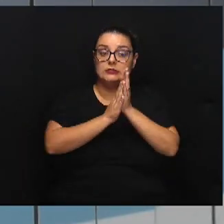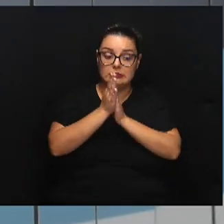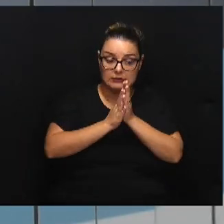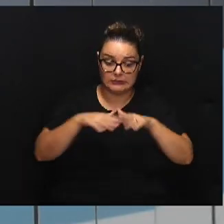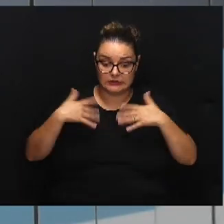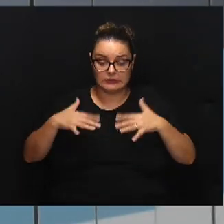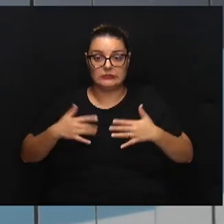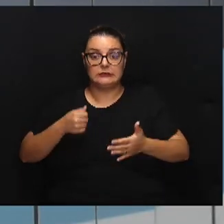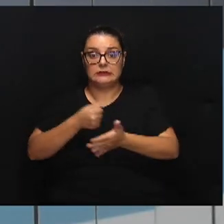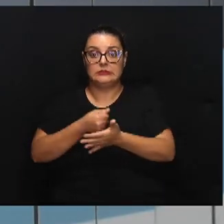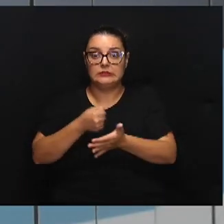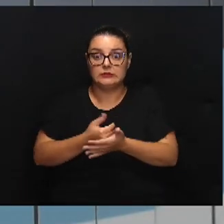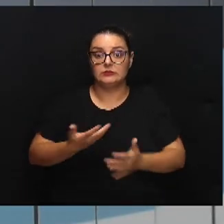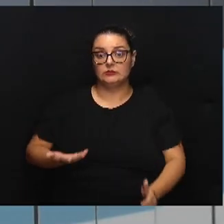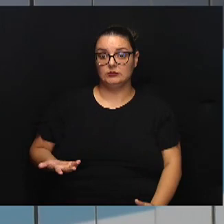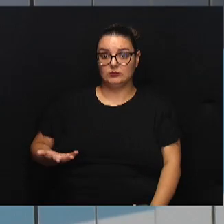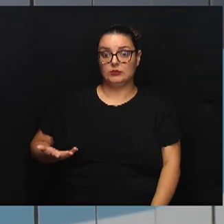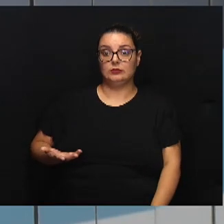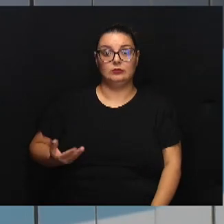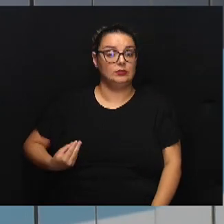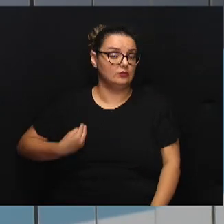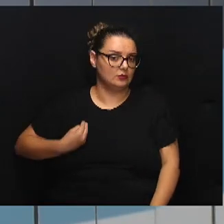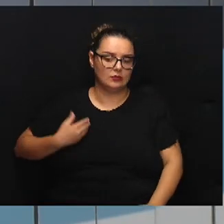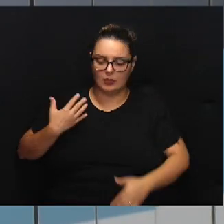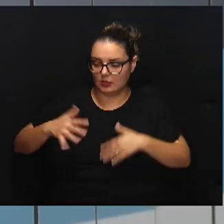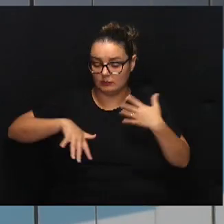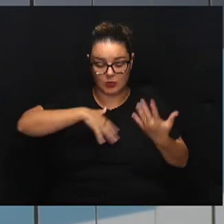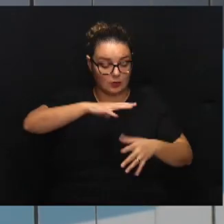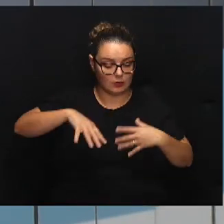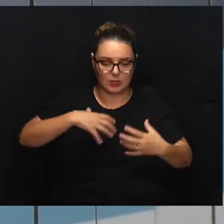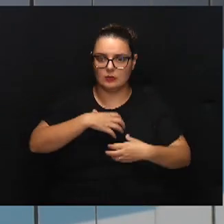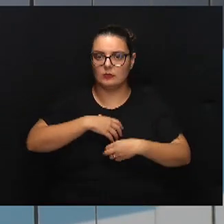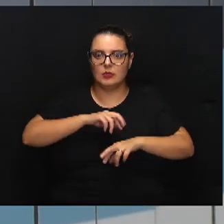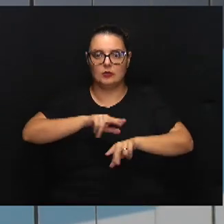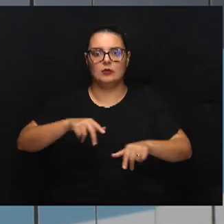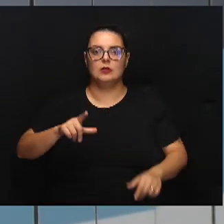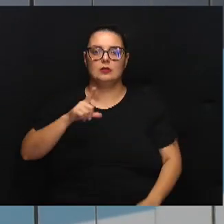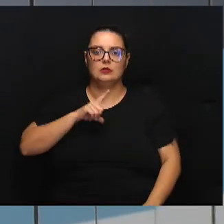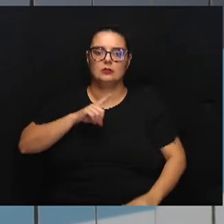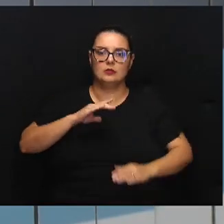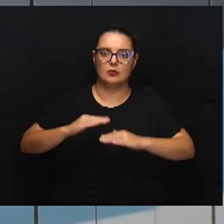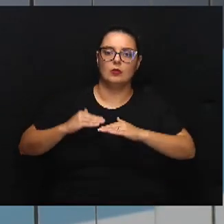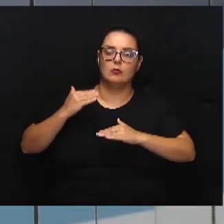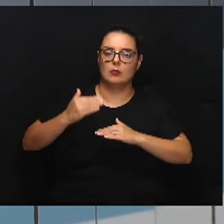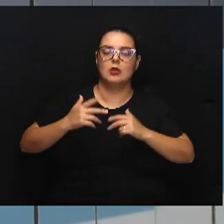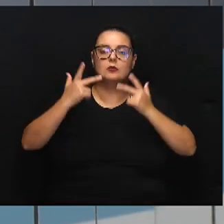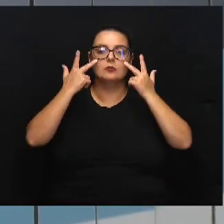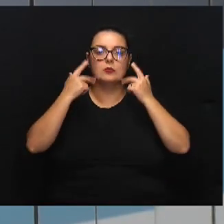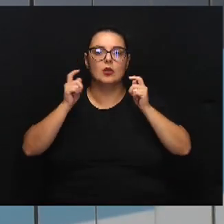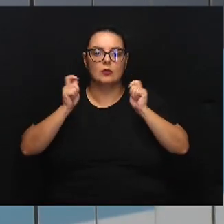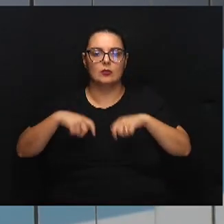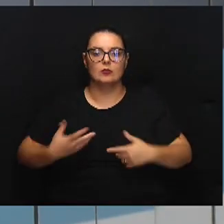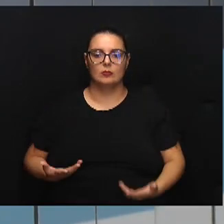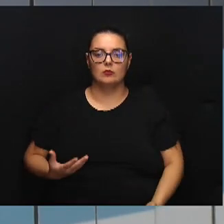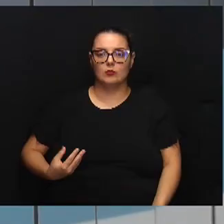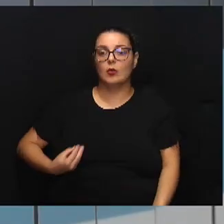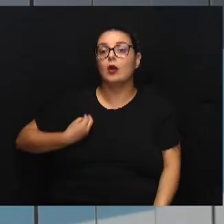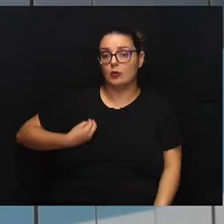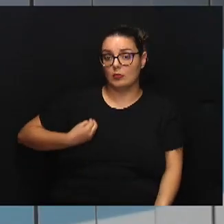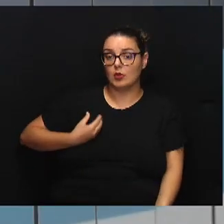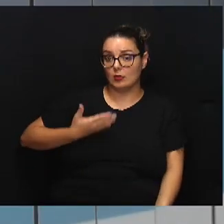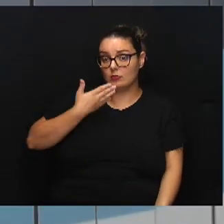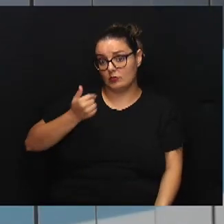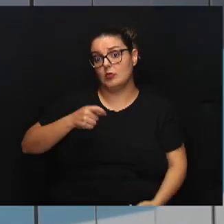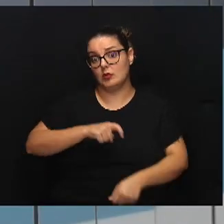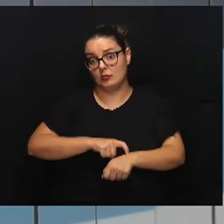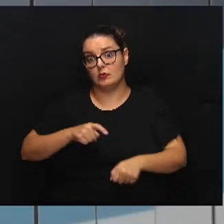se cobrando e enfim, vivendo um turbilhão de emoções, ela tenha o máximo de tranquilidade possível para viver os melhores